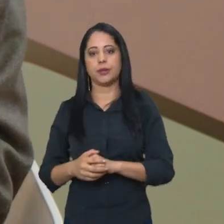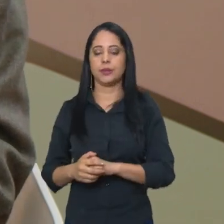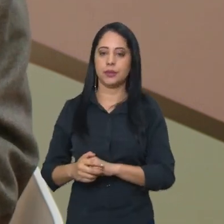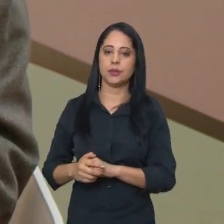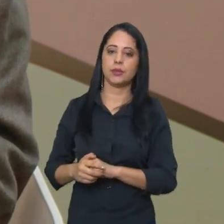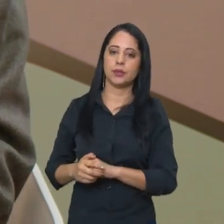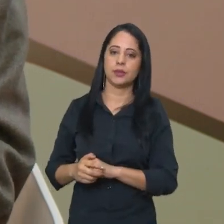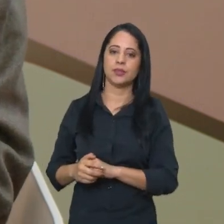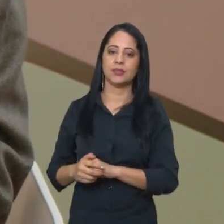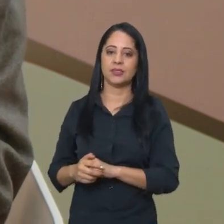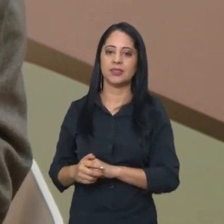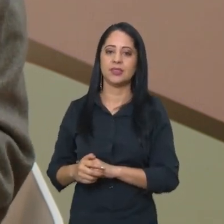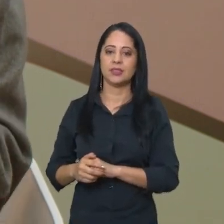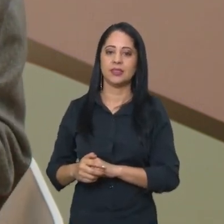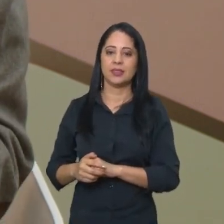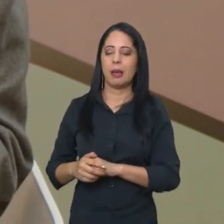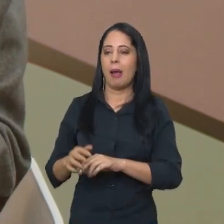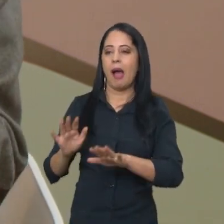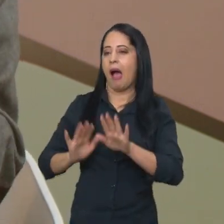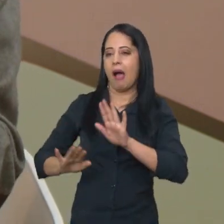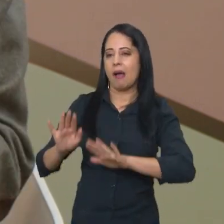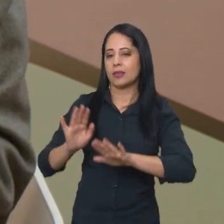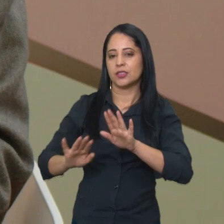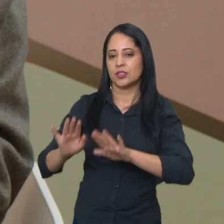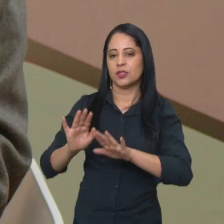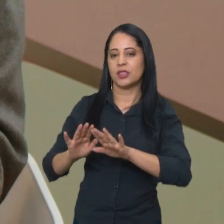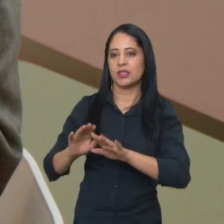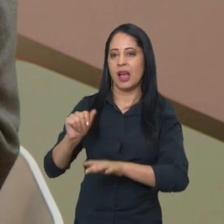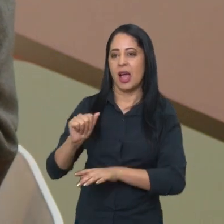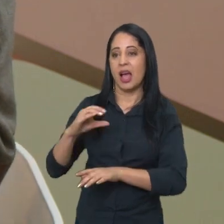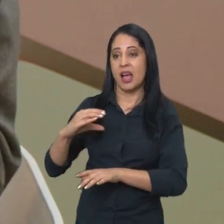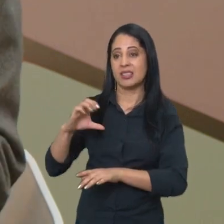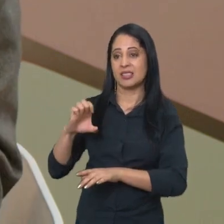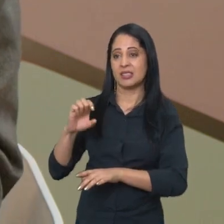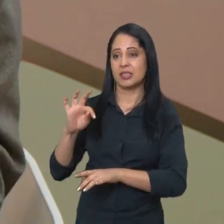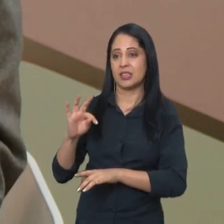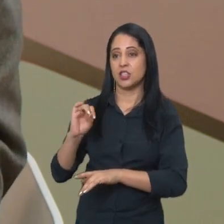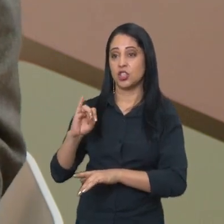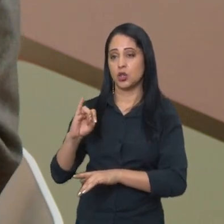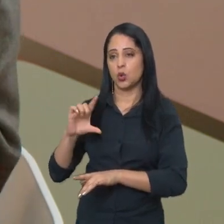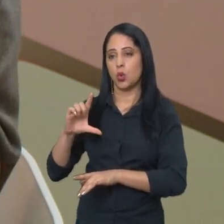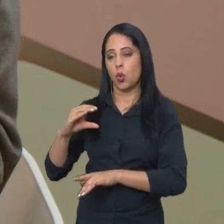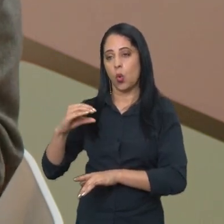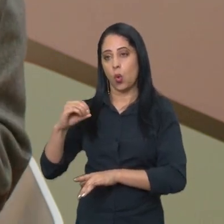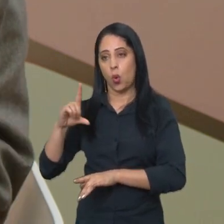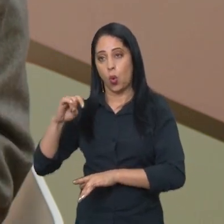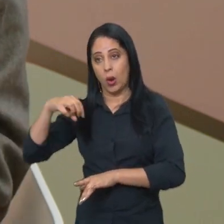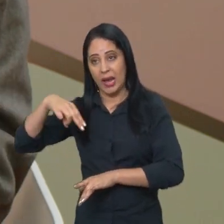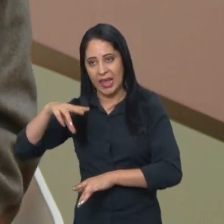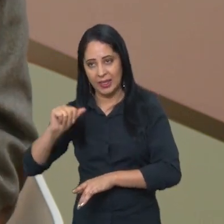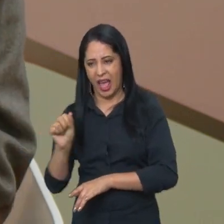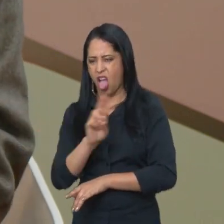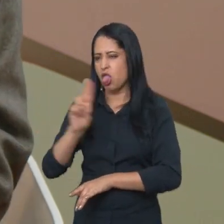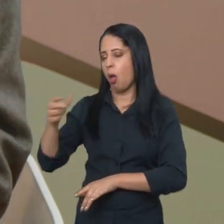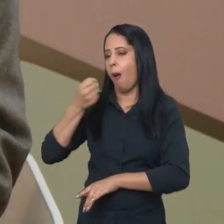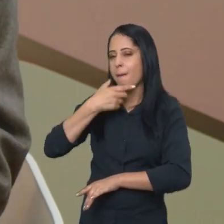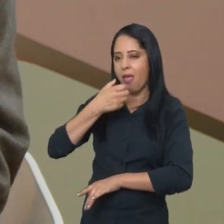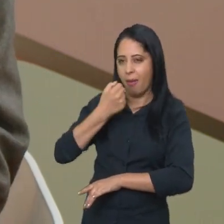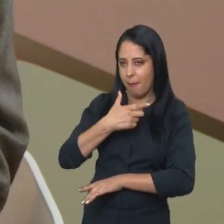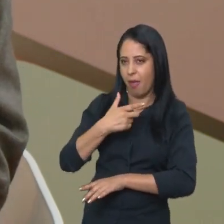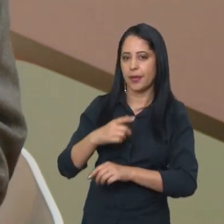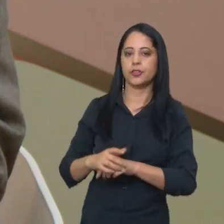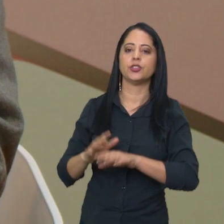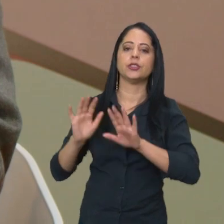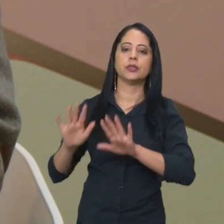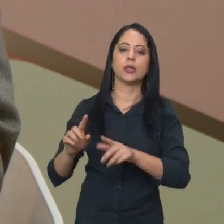É o mordomo que parece o culpado, esse é a acetilcolina, mas talvez não seja ele o culpado. Entendi. Ele apenas é o mordomo.